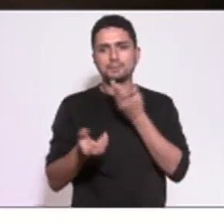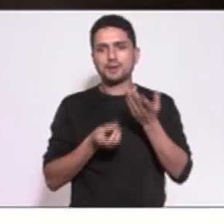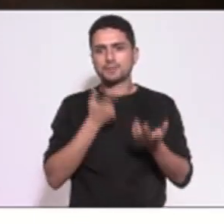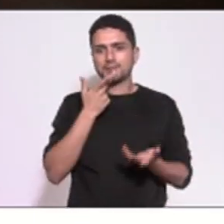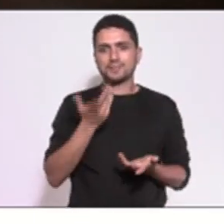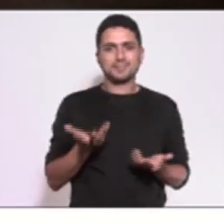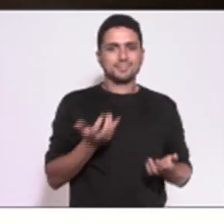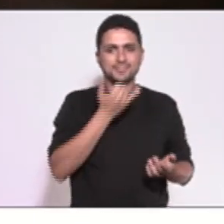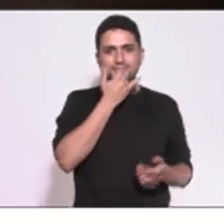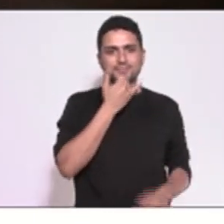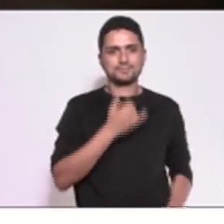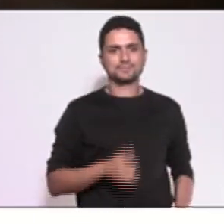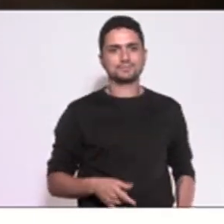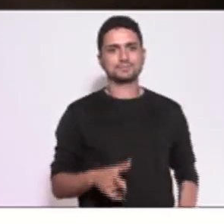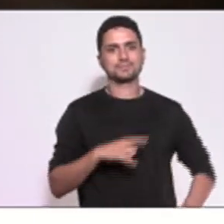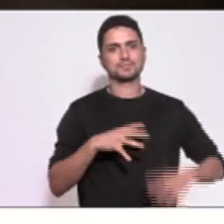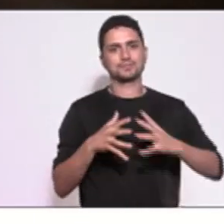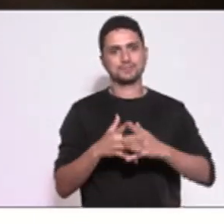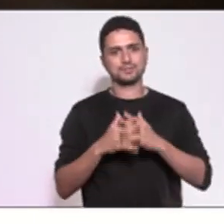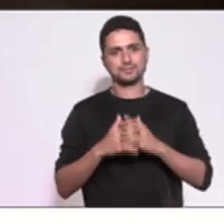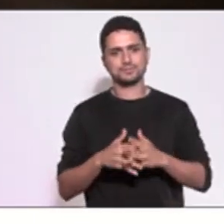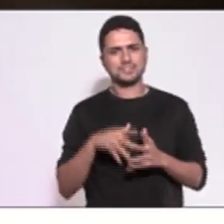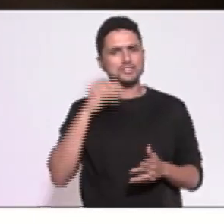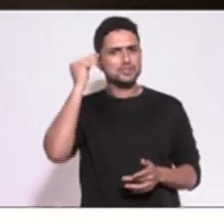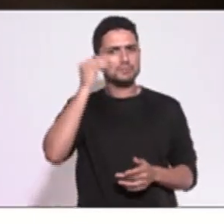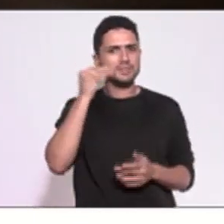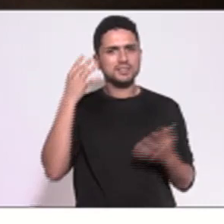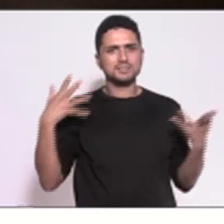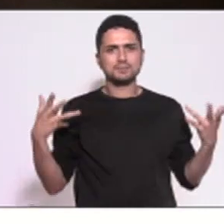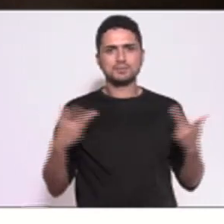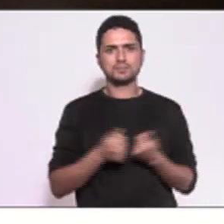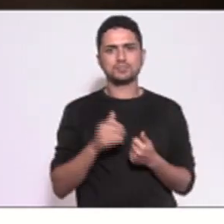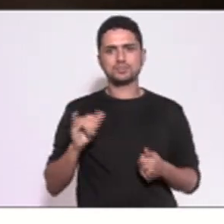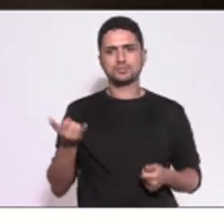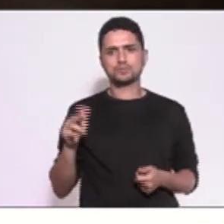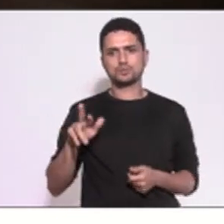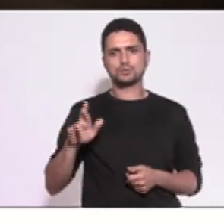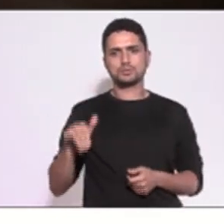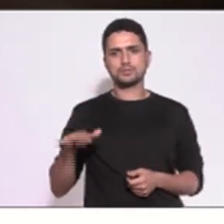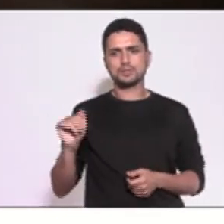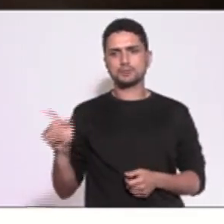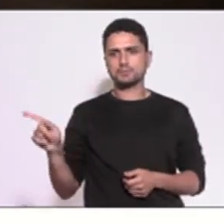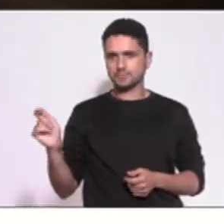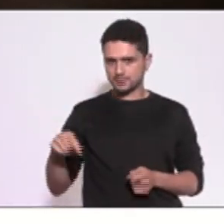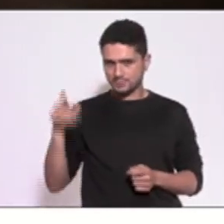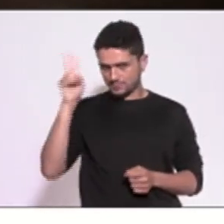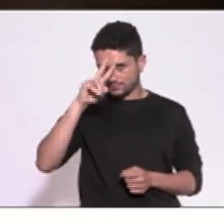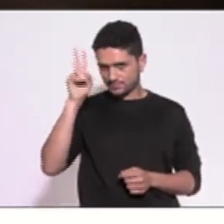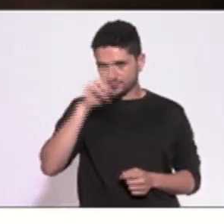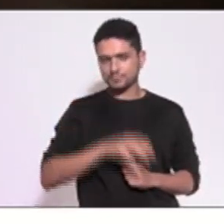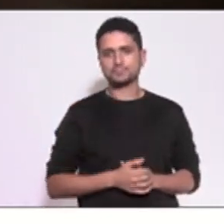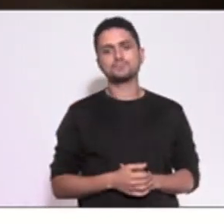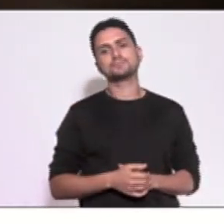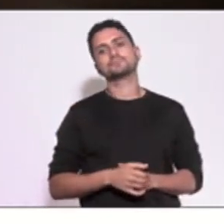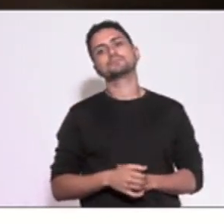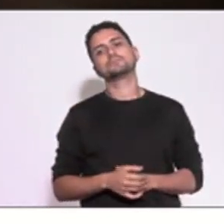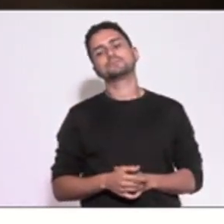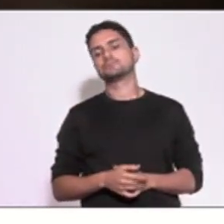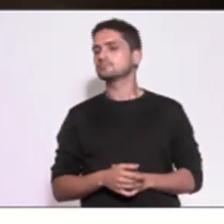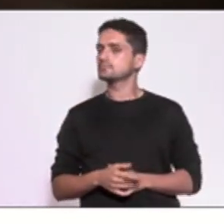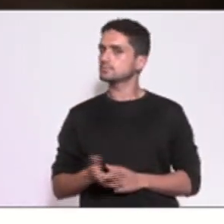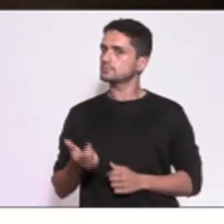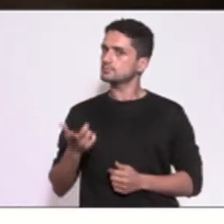Aquela complexidade. Bom, uma experiência fantástica que Jurema deve lembrar muito bem. Fomos levados a conversar com